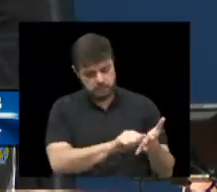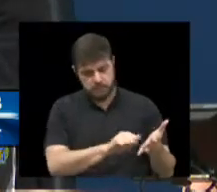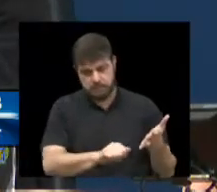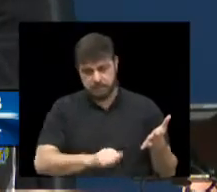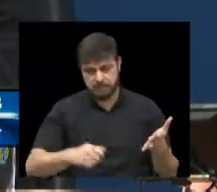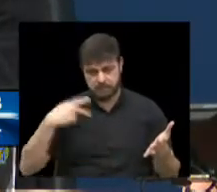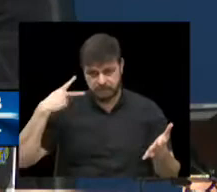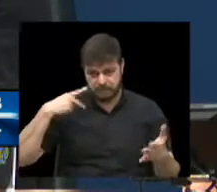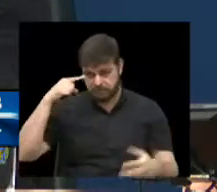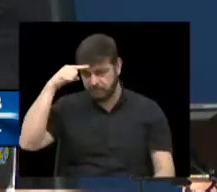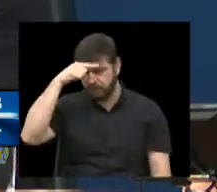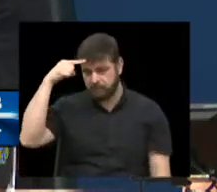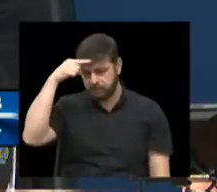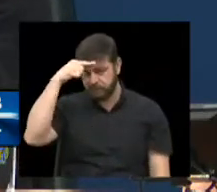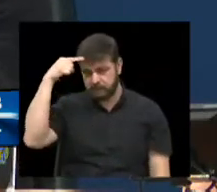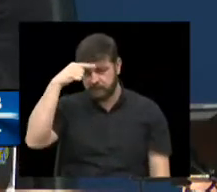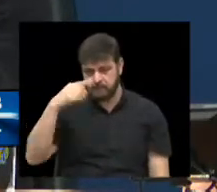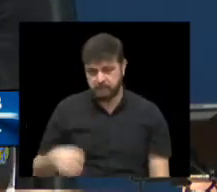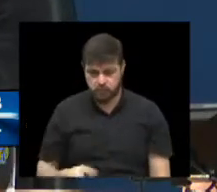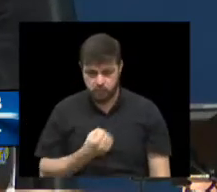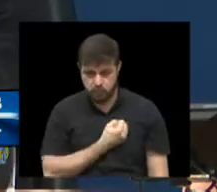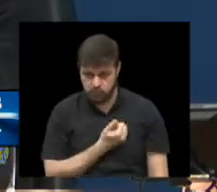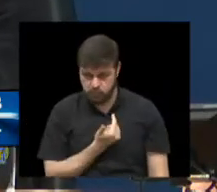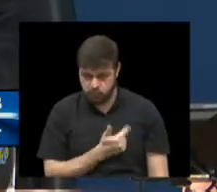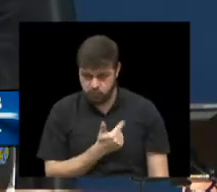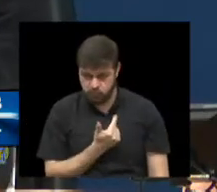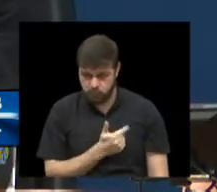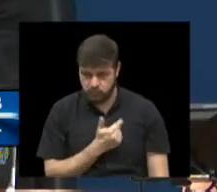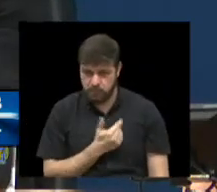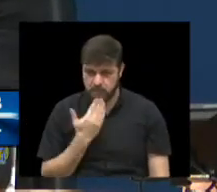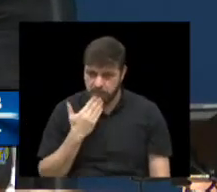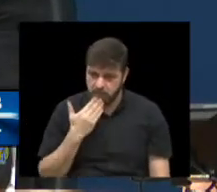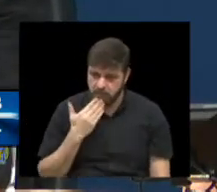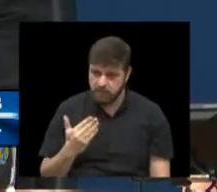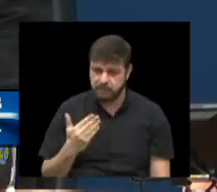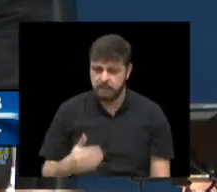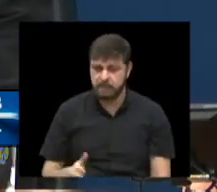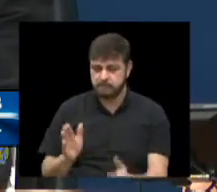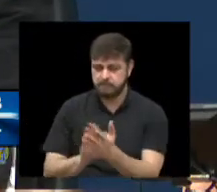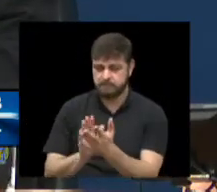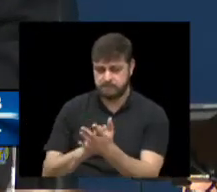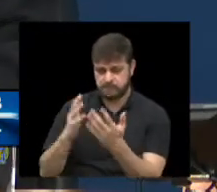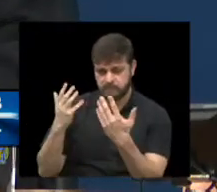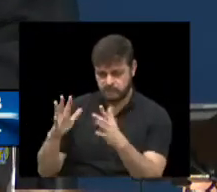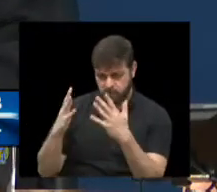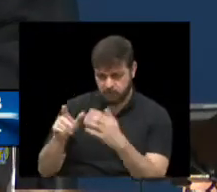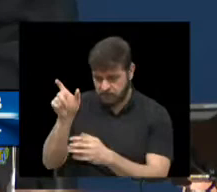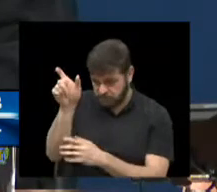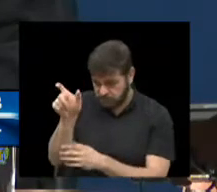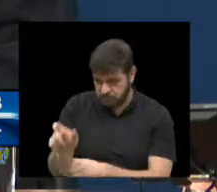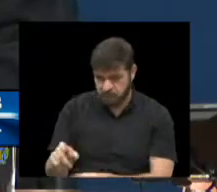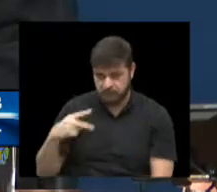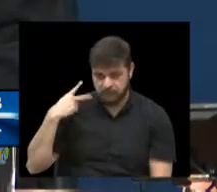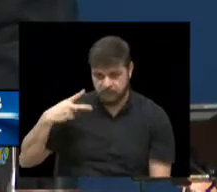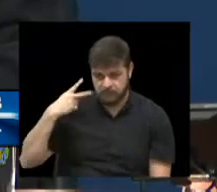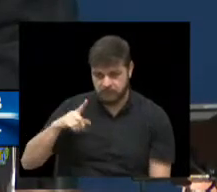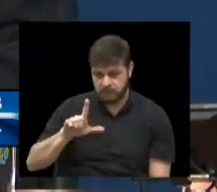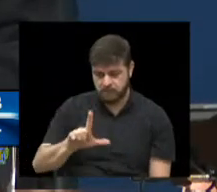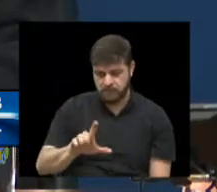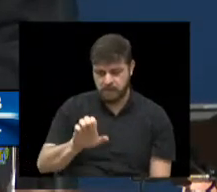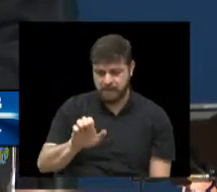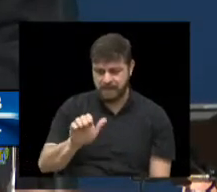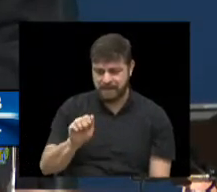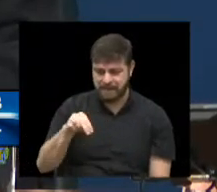do vereador Felipe Marquesi, ainda sem número, que requer votos de aplauso ao senhor vereador Leandro